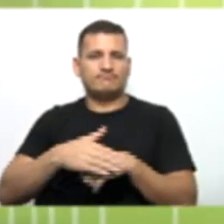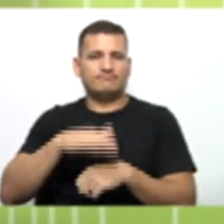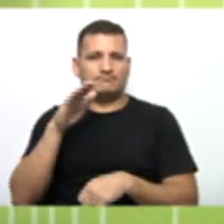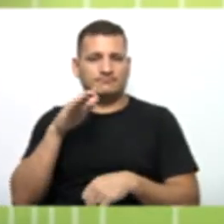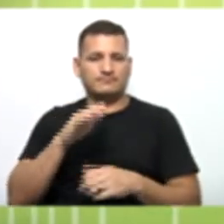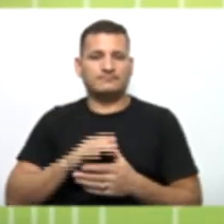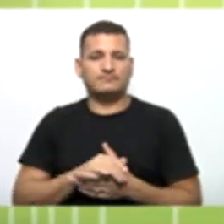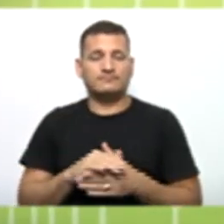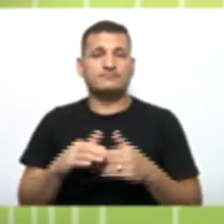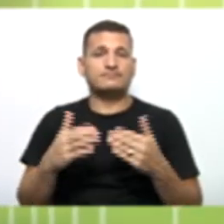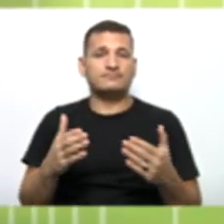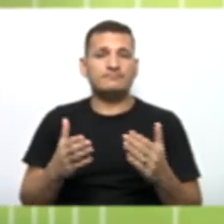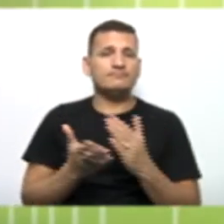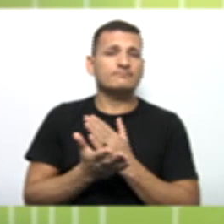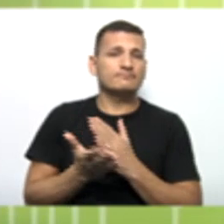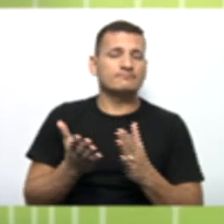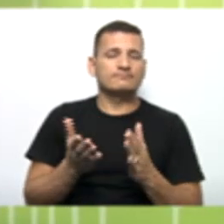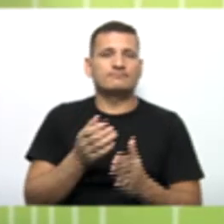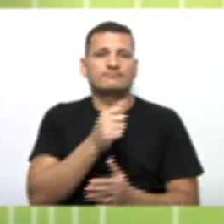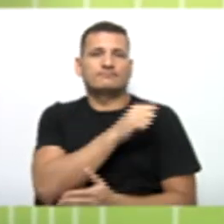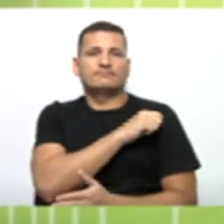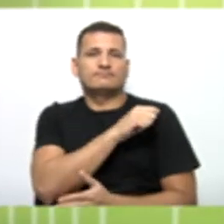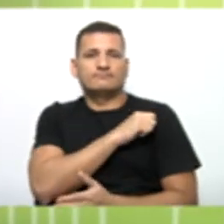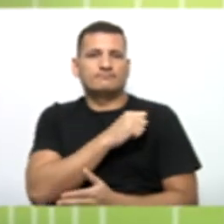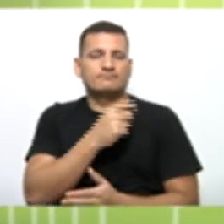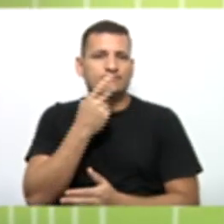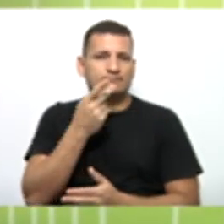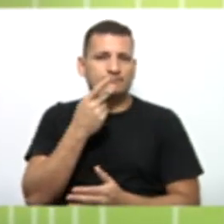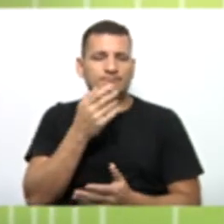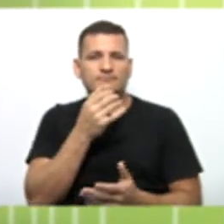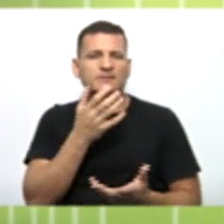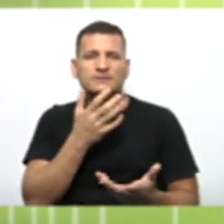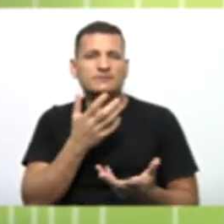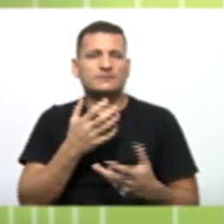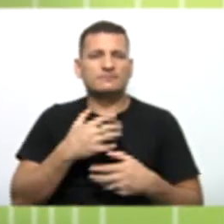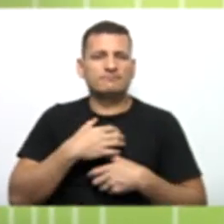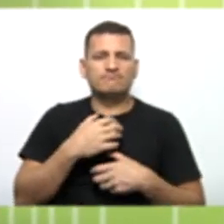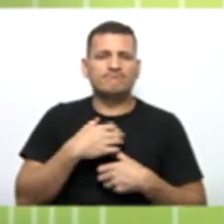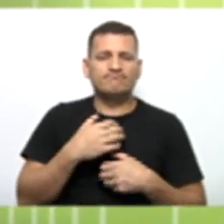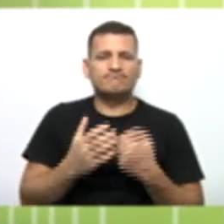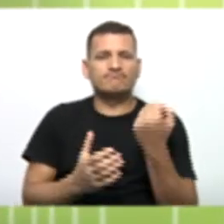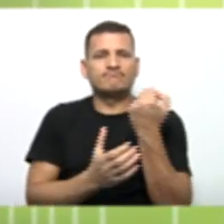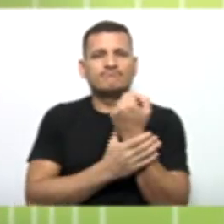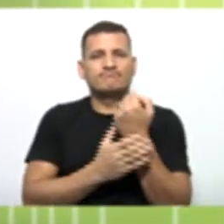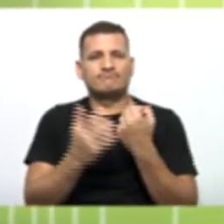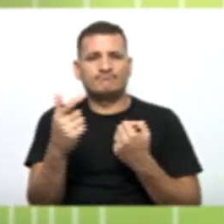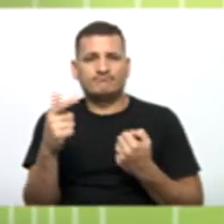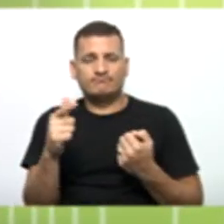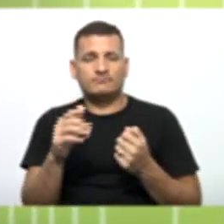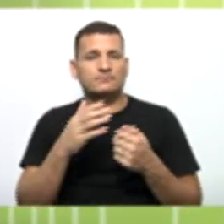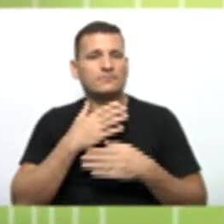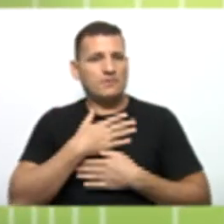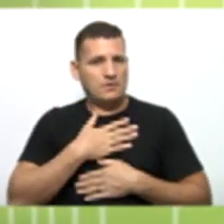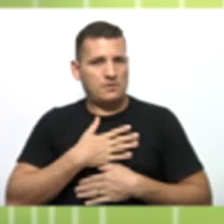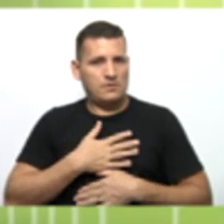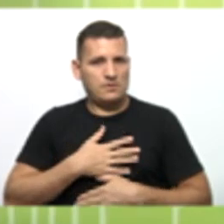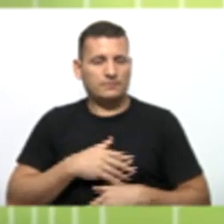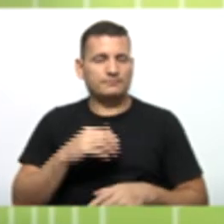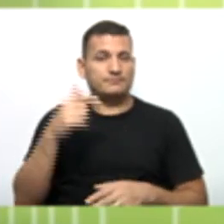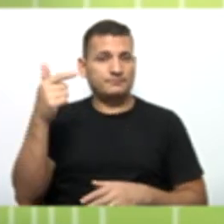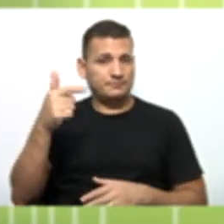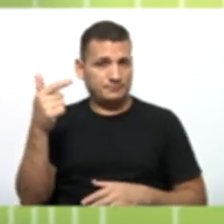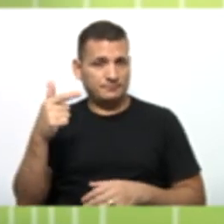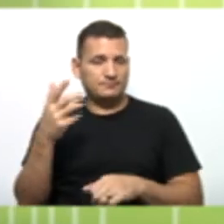aluno, Luiz, eu ainda não estou me sentindo seguro, calma. Por quê? Na segunda etapa dessa disciplina,